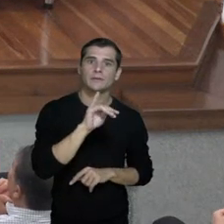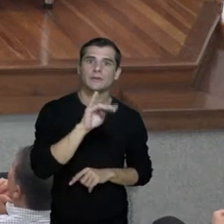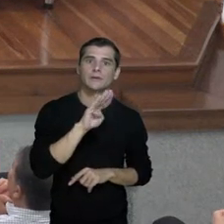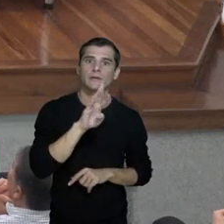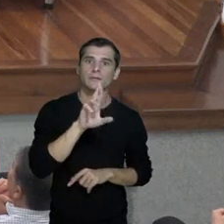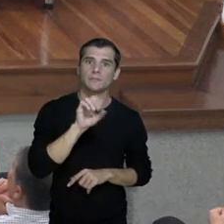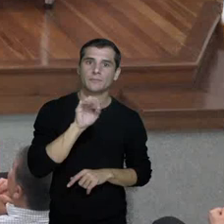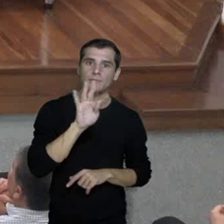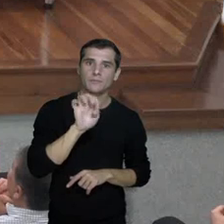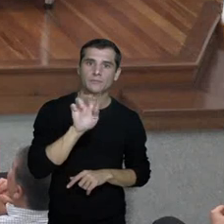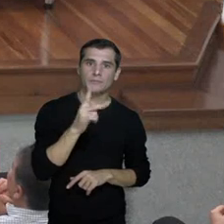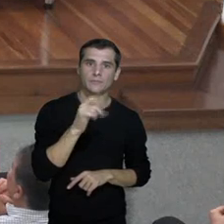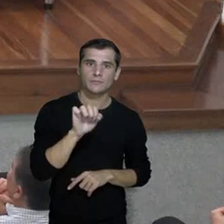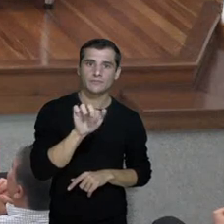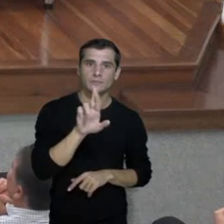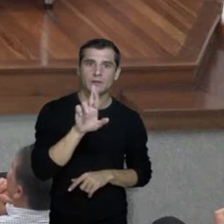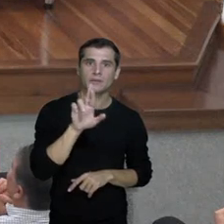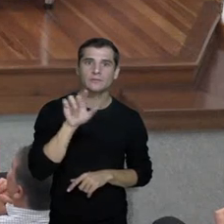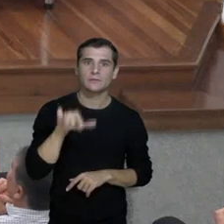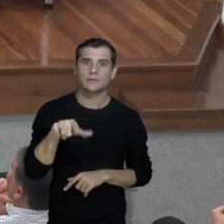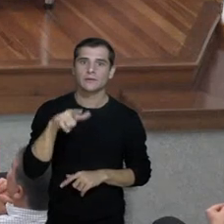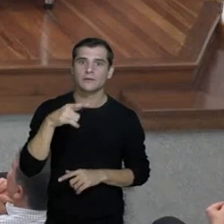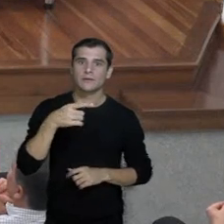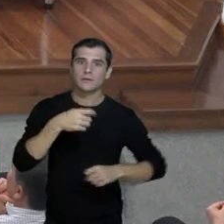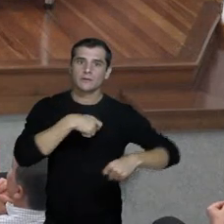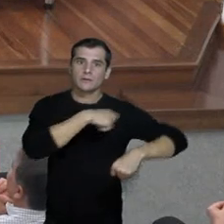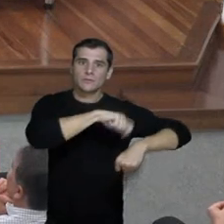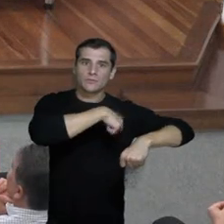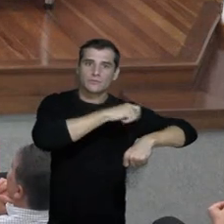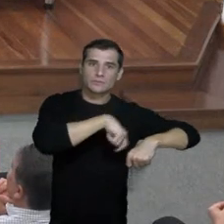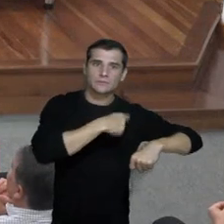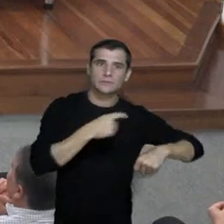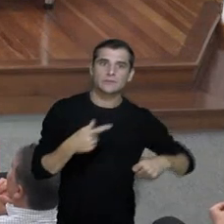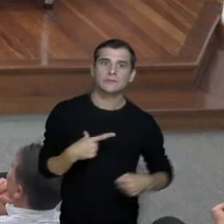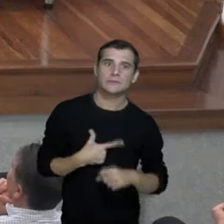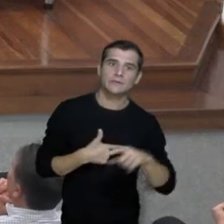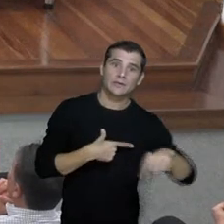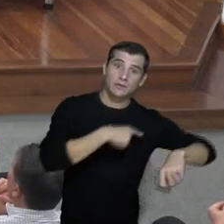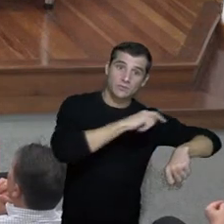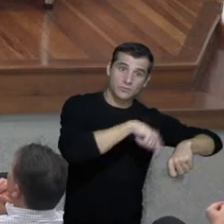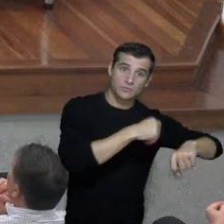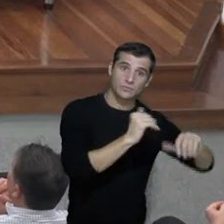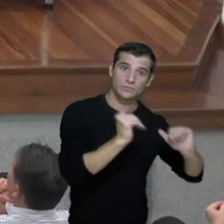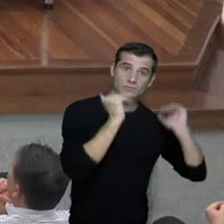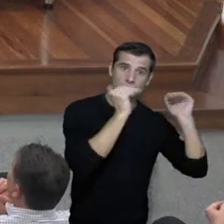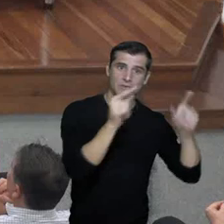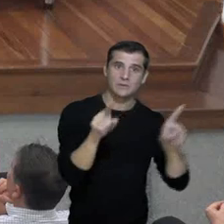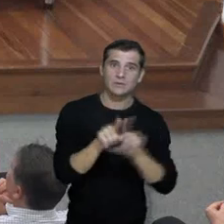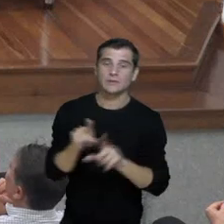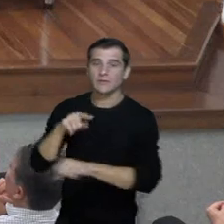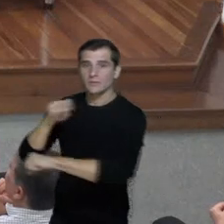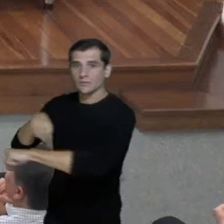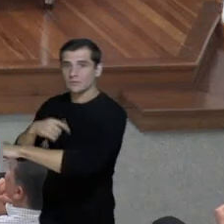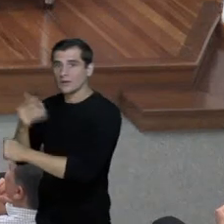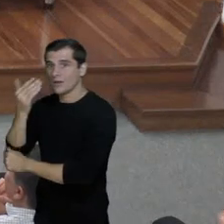a eu peguei a Chepa né né eu não peguei a cozinha não sei se vocês vê Big Brother tem uma cozinha que é o que passam fome e a outra que são os os que tem